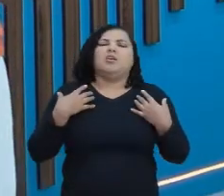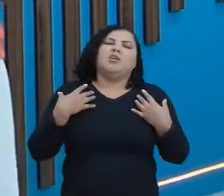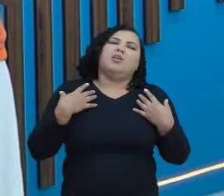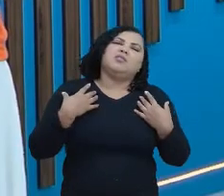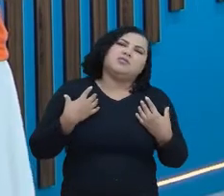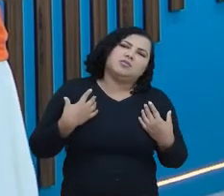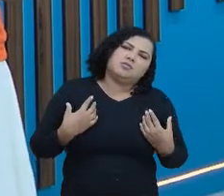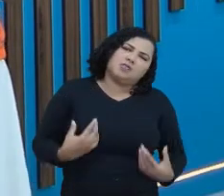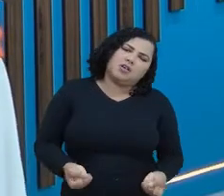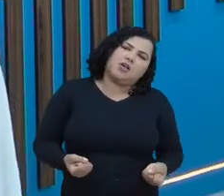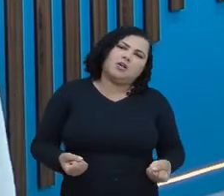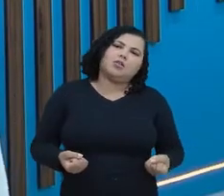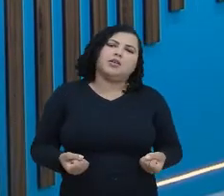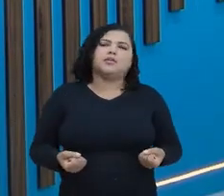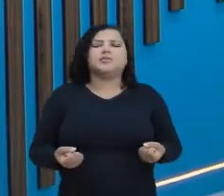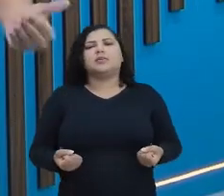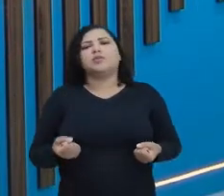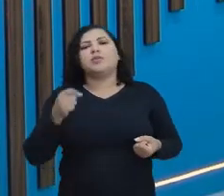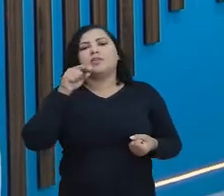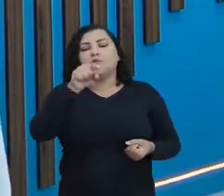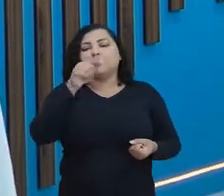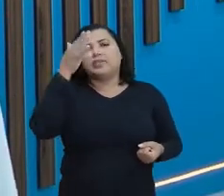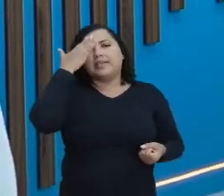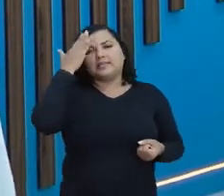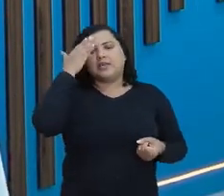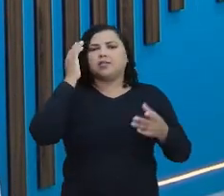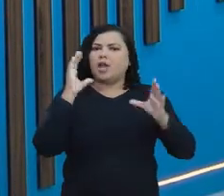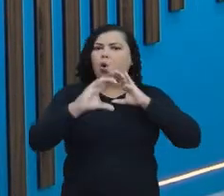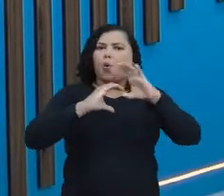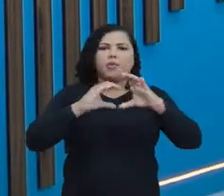exausta, e você entende, a